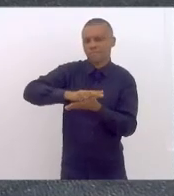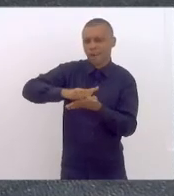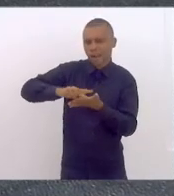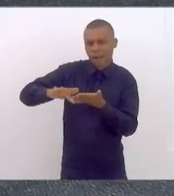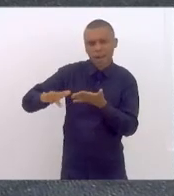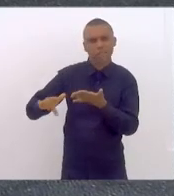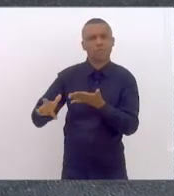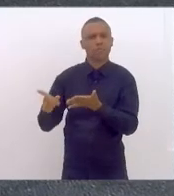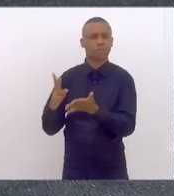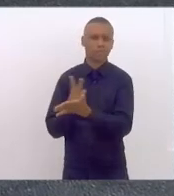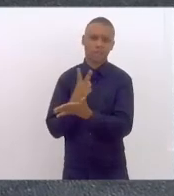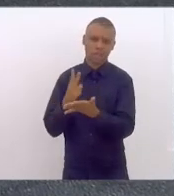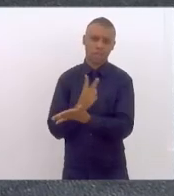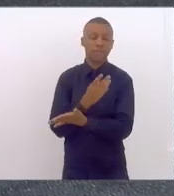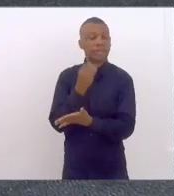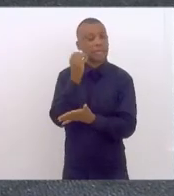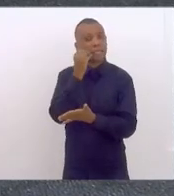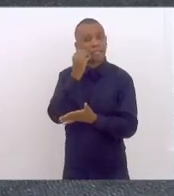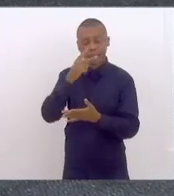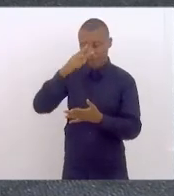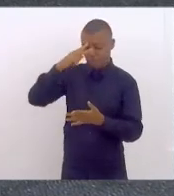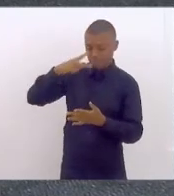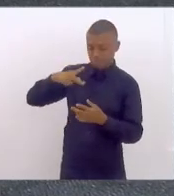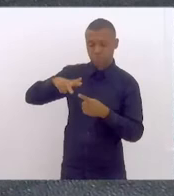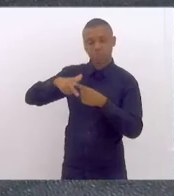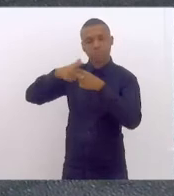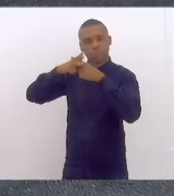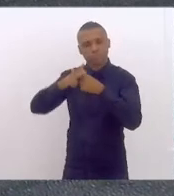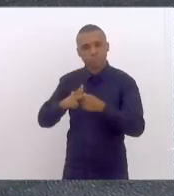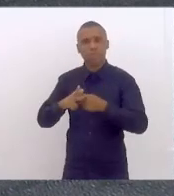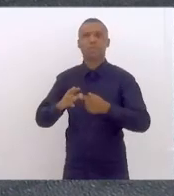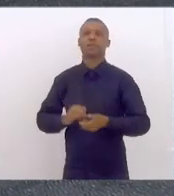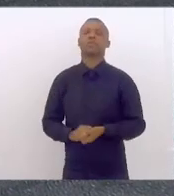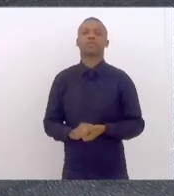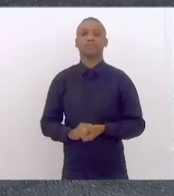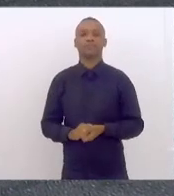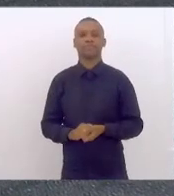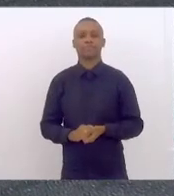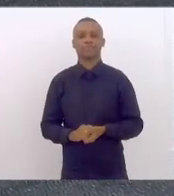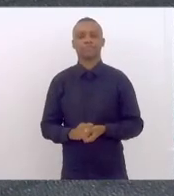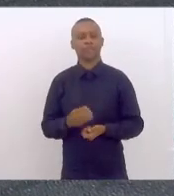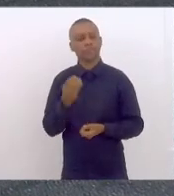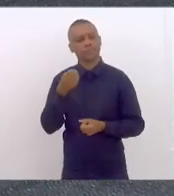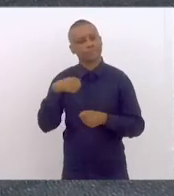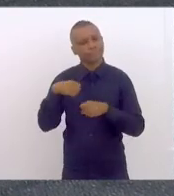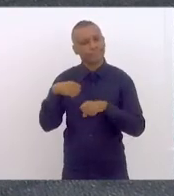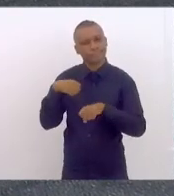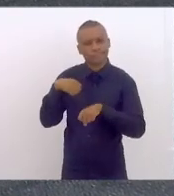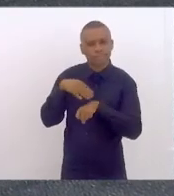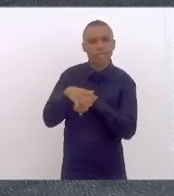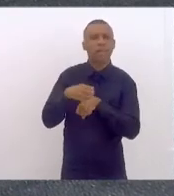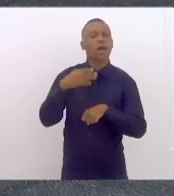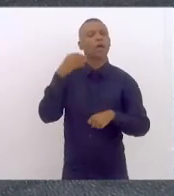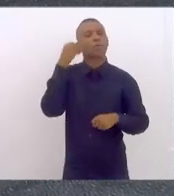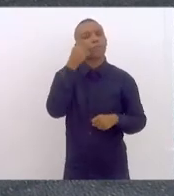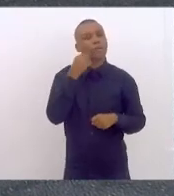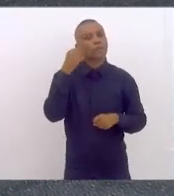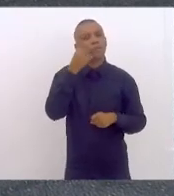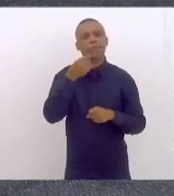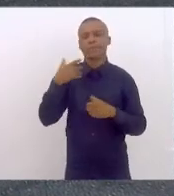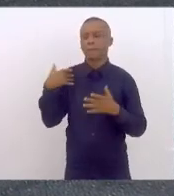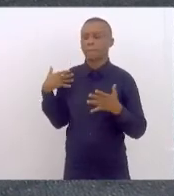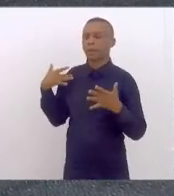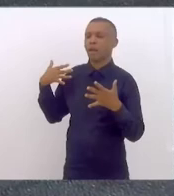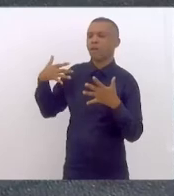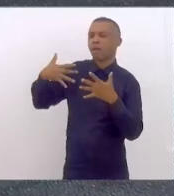poucos e tentar consertar passar pelo menos isso como experiência vivida por nós